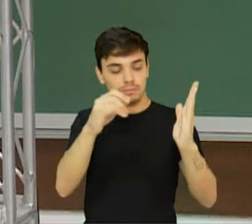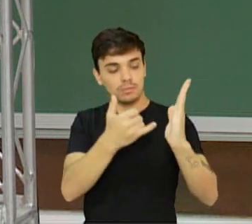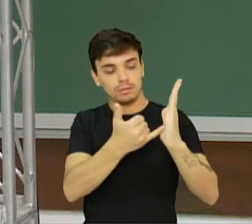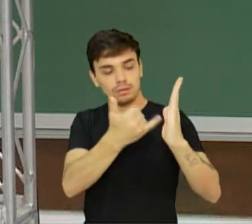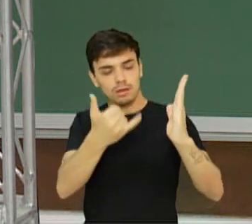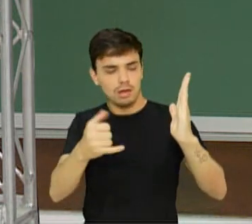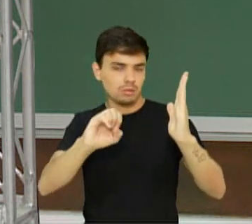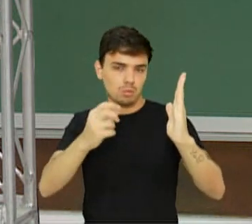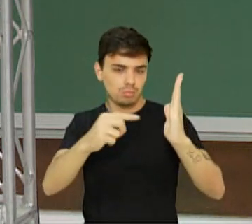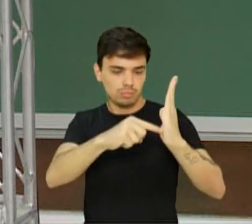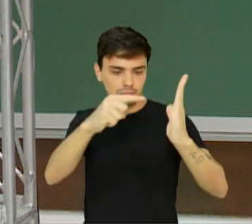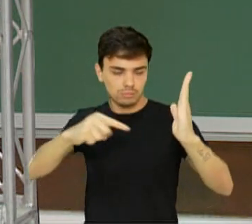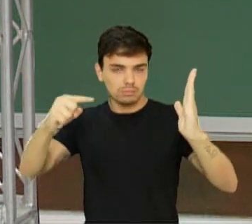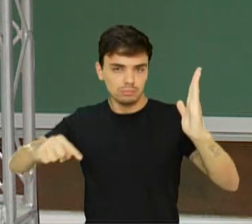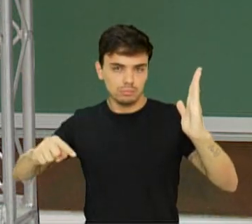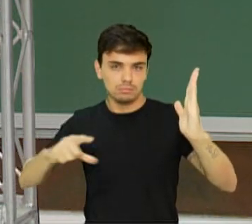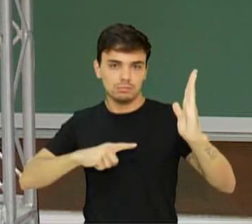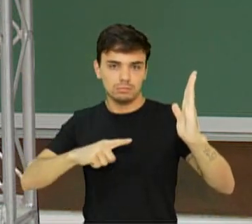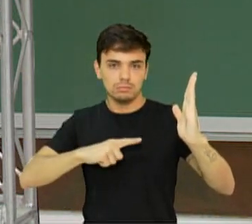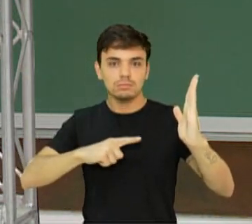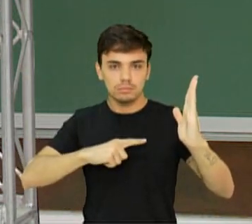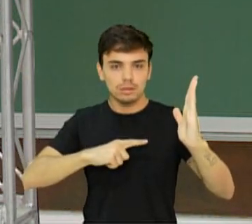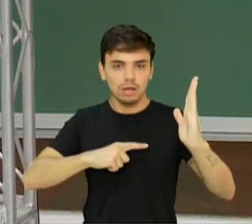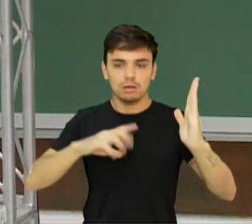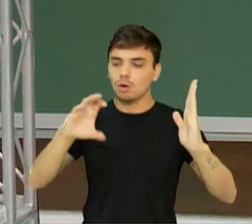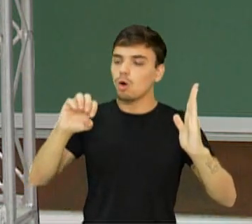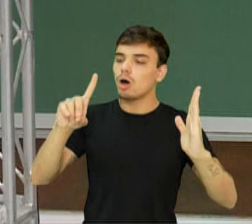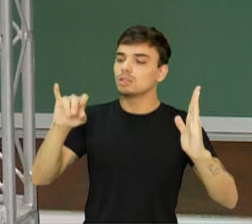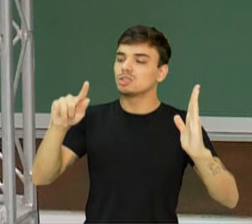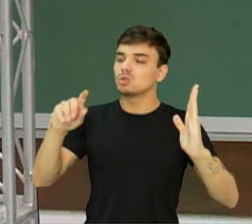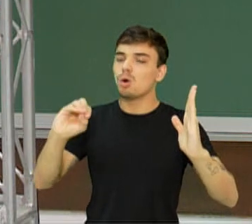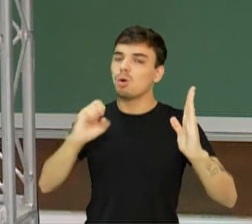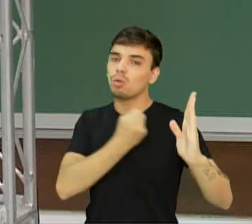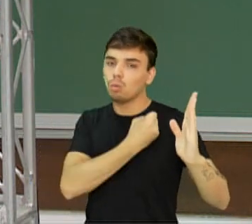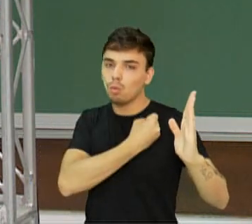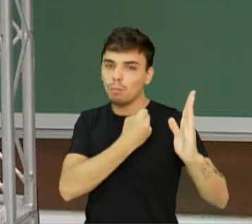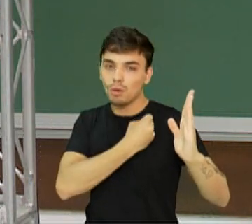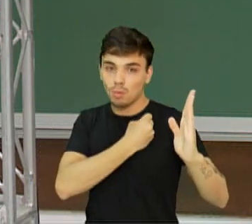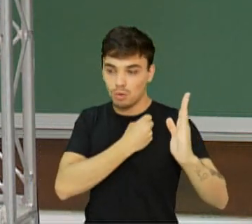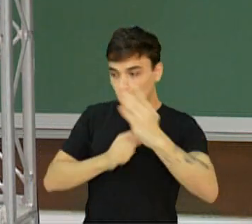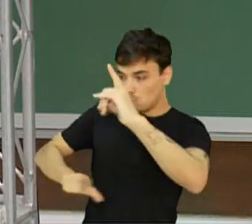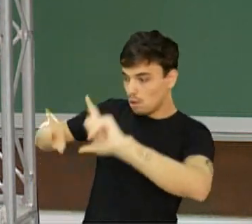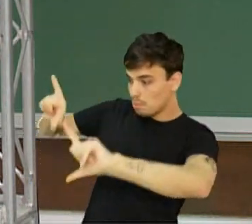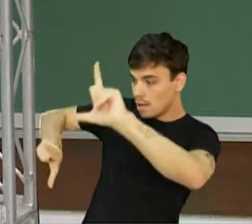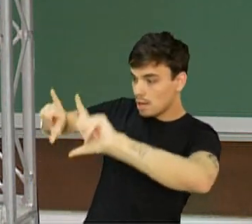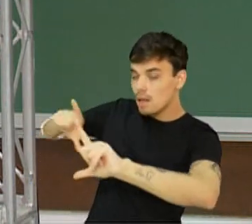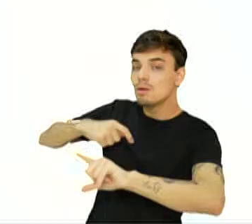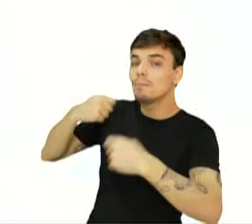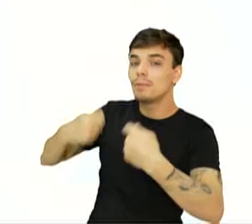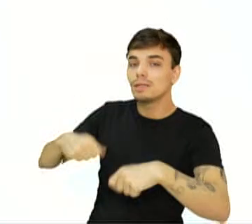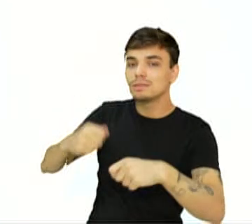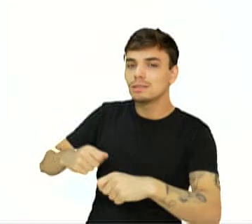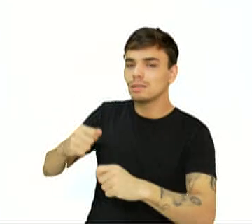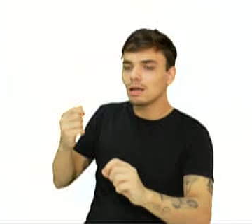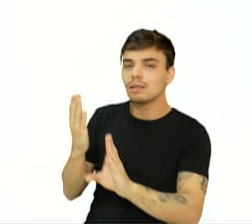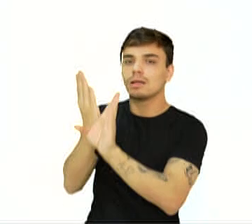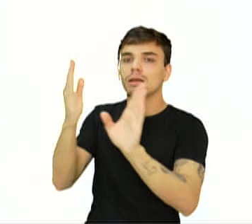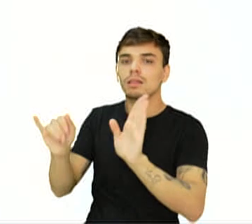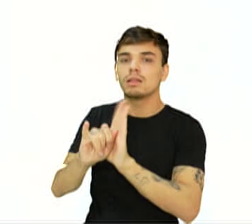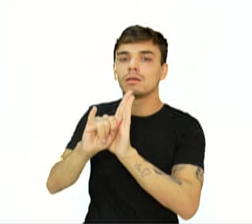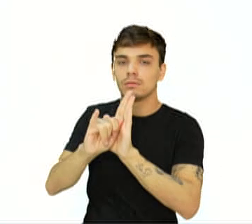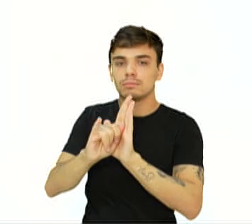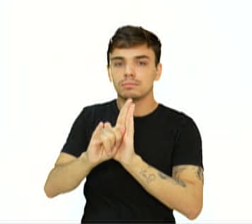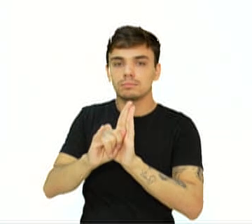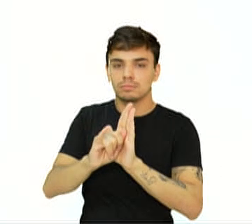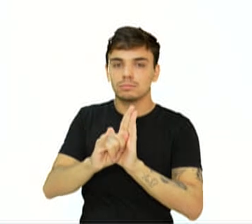comando, o código do sinal que o aparelho tem que identificar. Esse sinal é liberado em forma